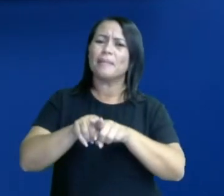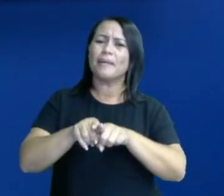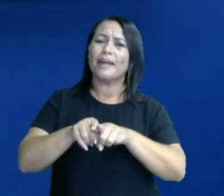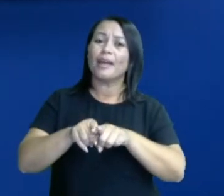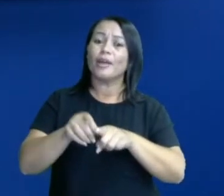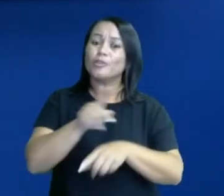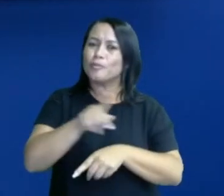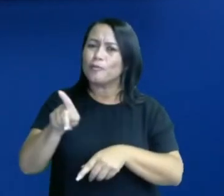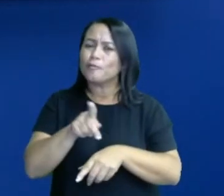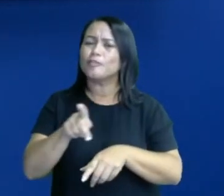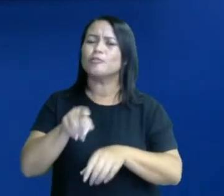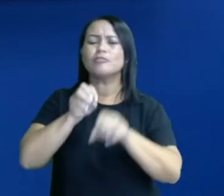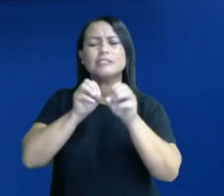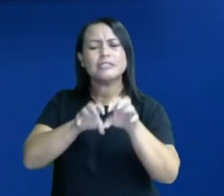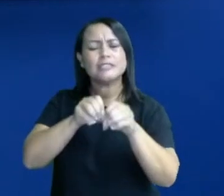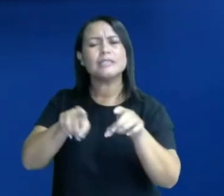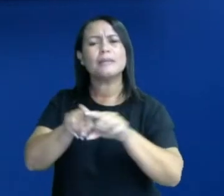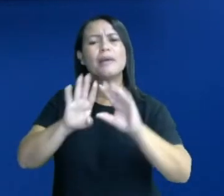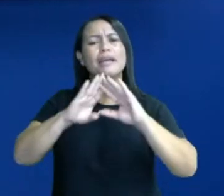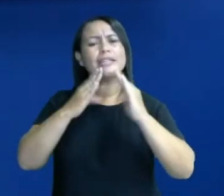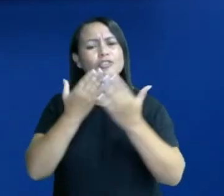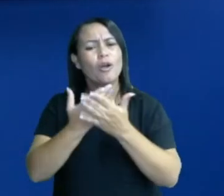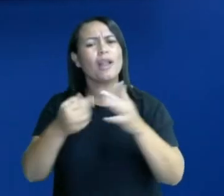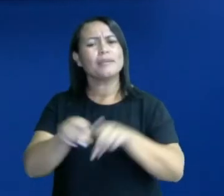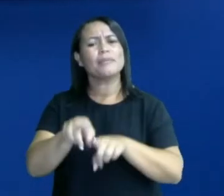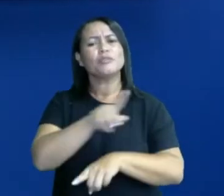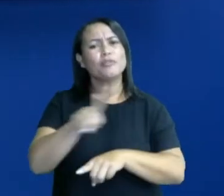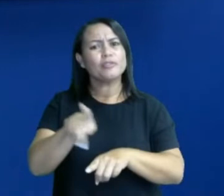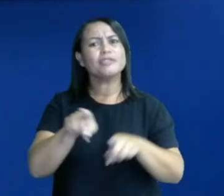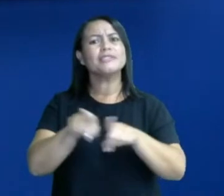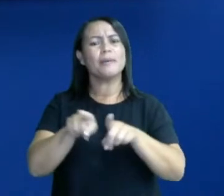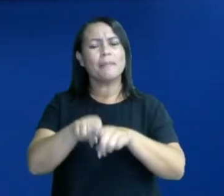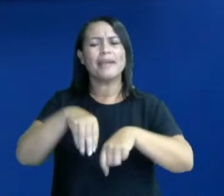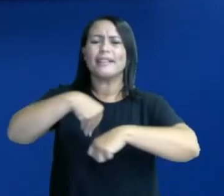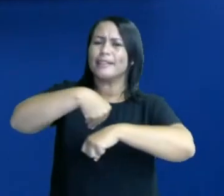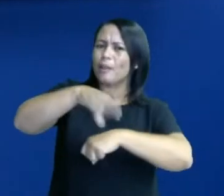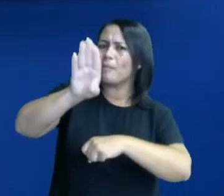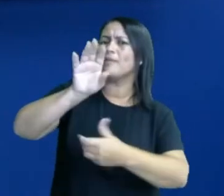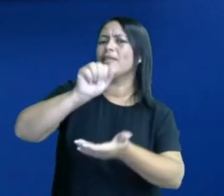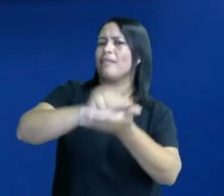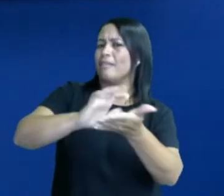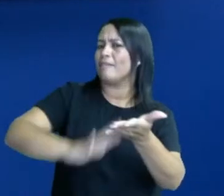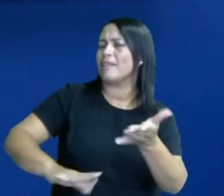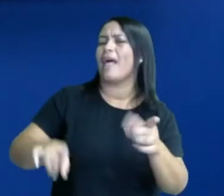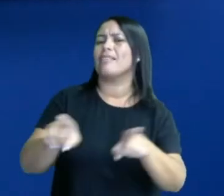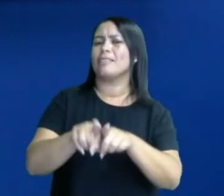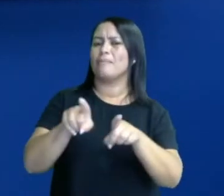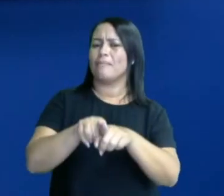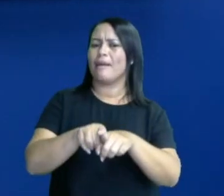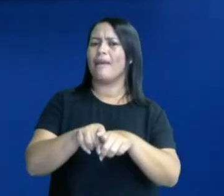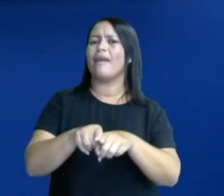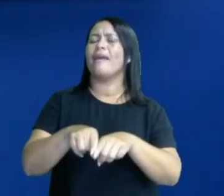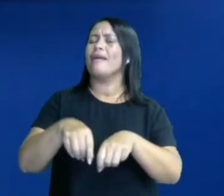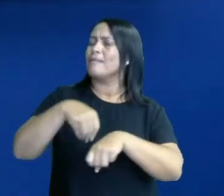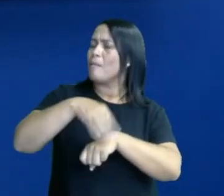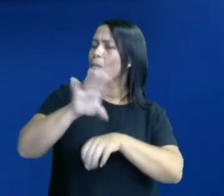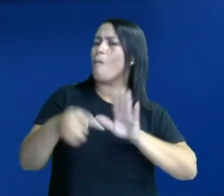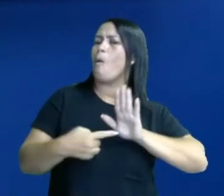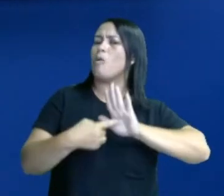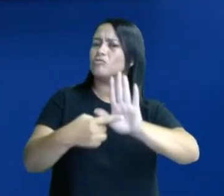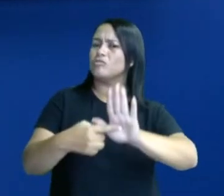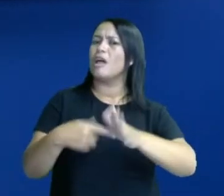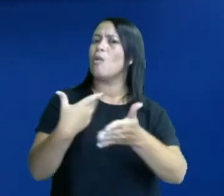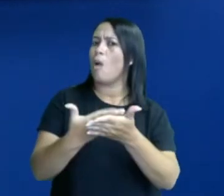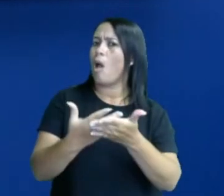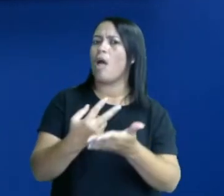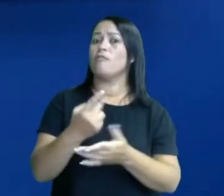professores, os professores da sua escola também, que com certeza estão enviando atividades, estão enviando aulas. Você